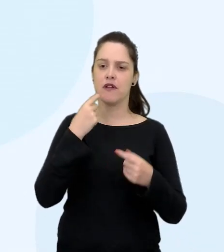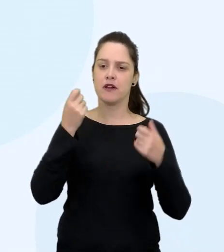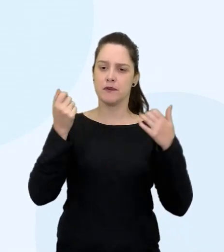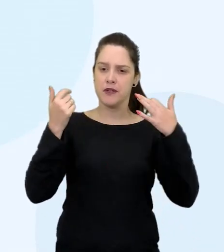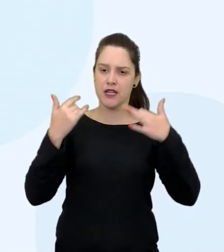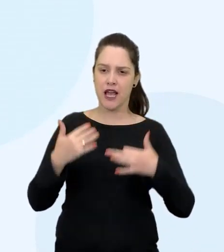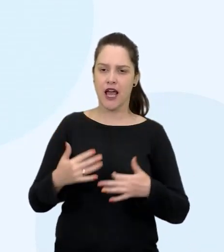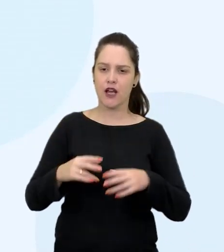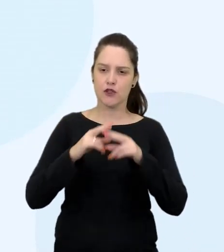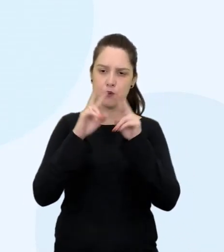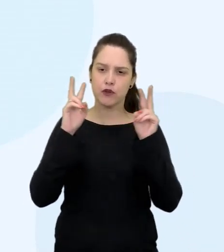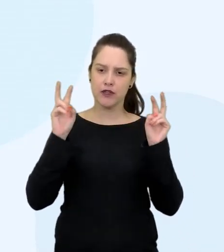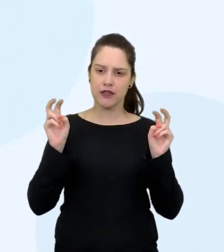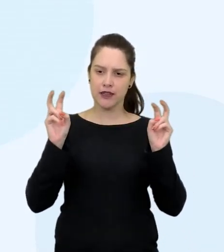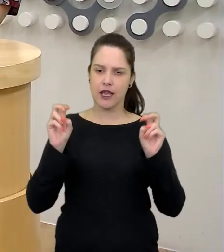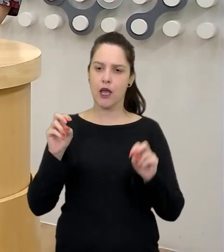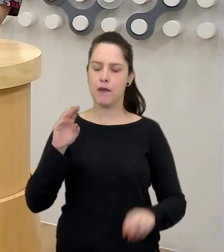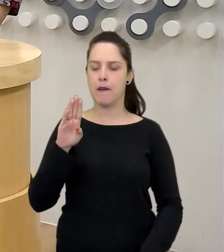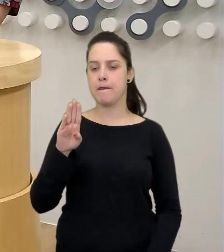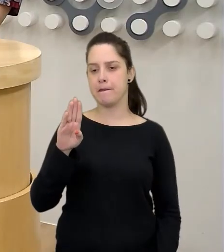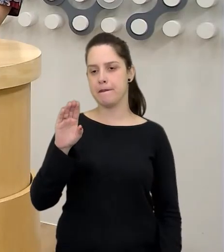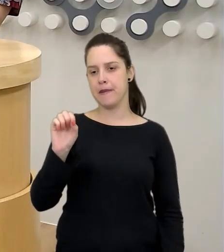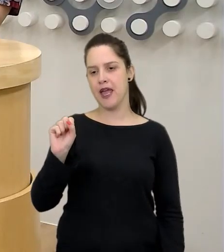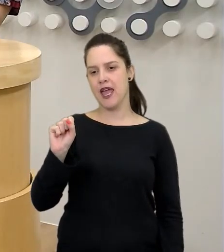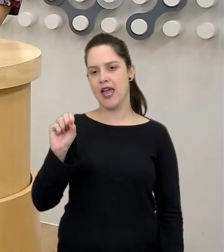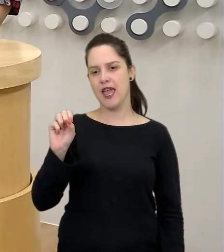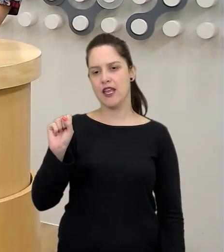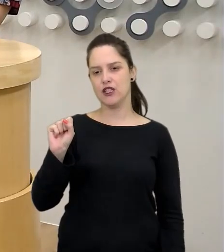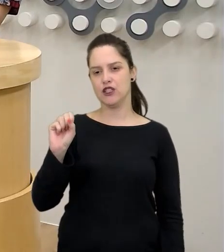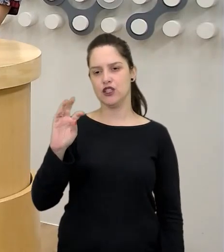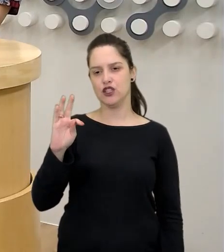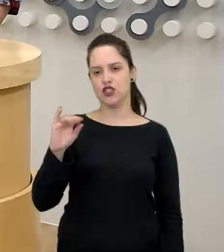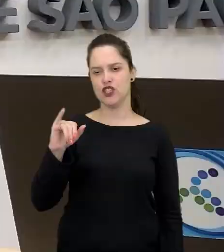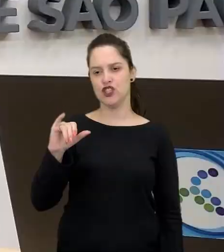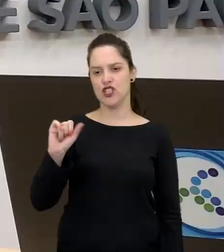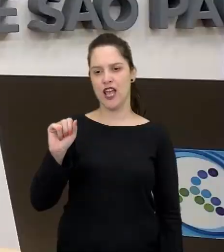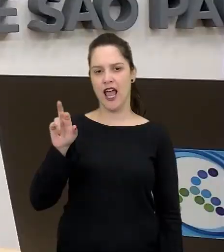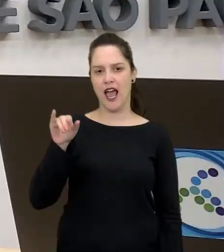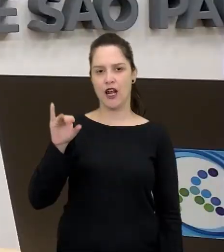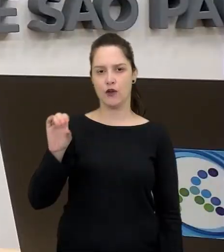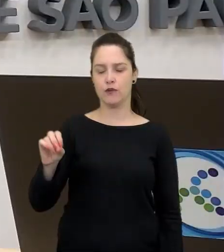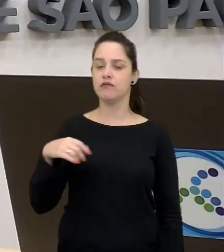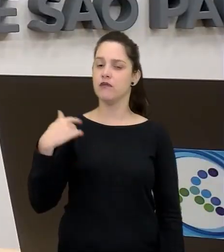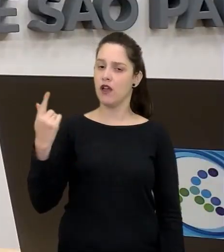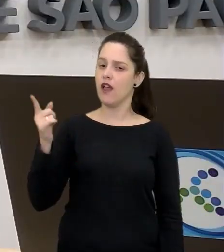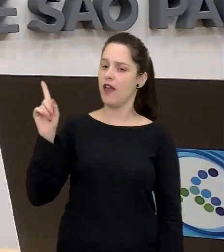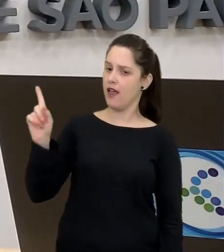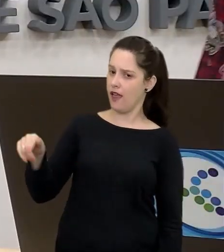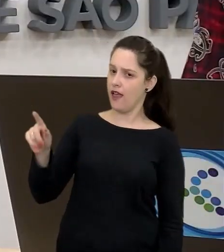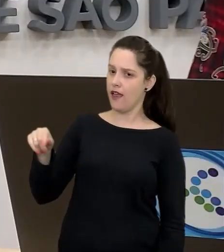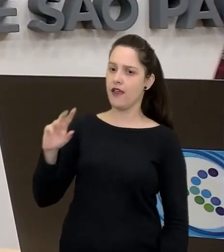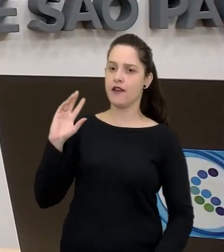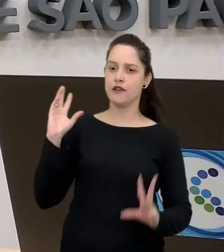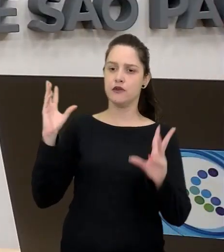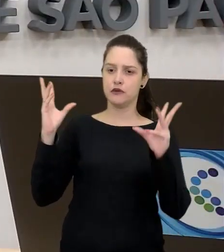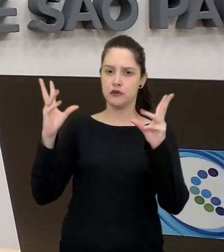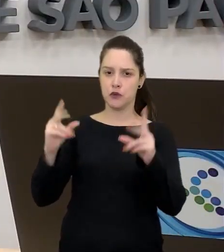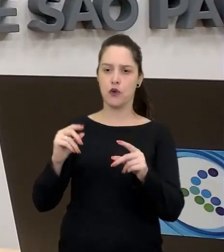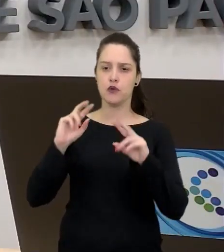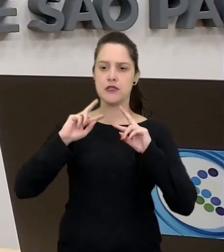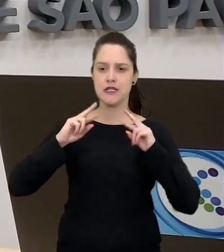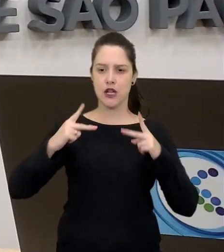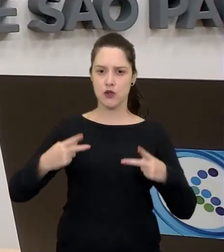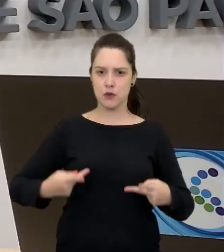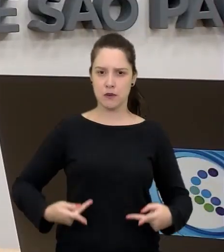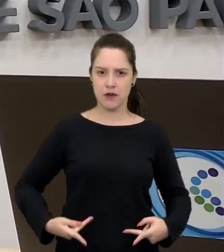né, professora? O bestiário, ele vem lá da filosofia natural, então? É isso, Ed. Então, assim, como todos os saberes humanos,